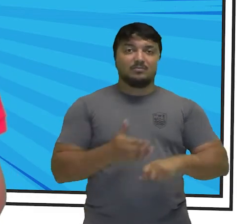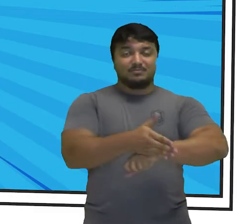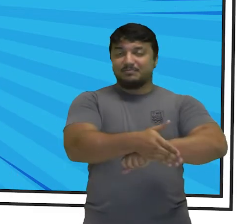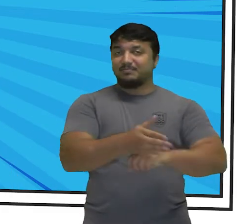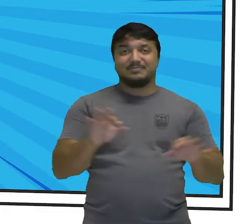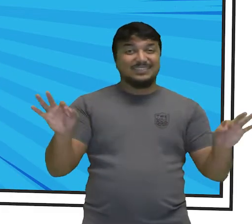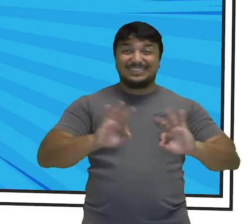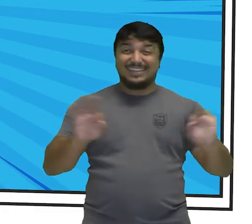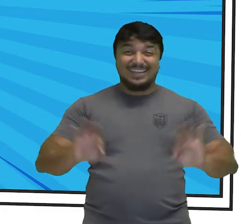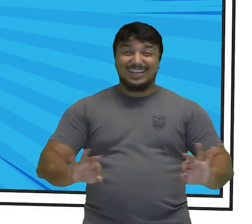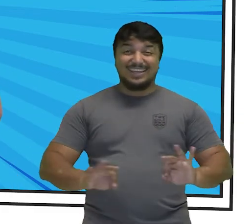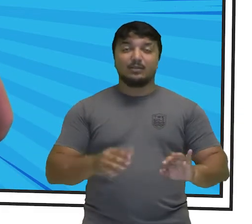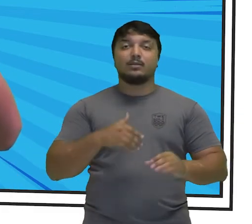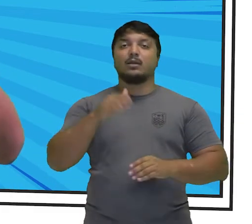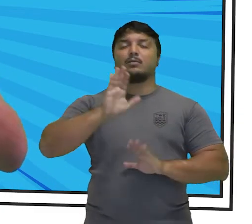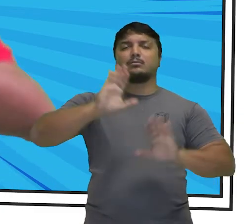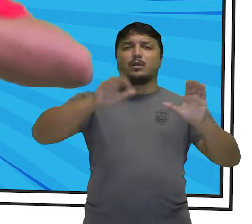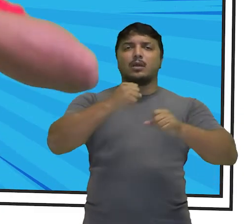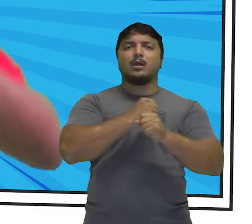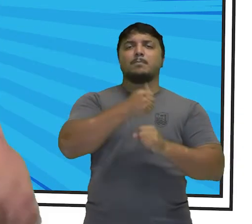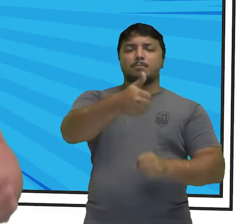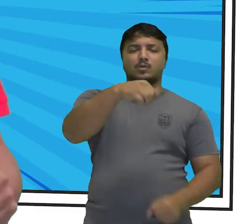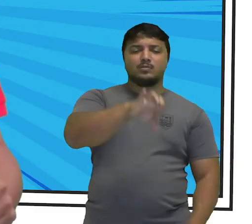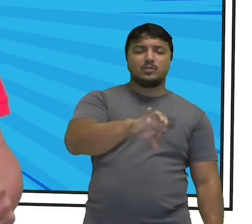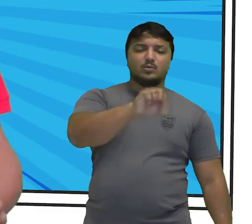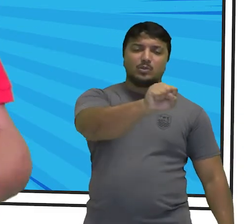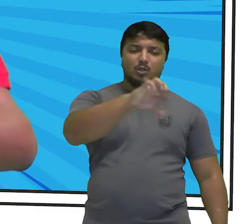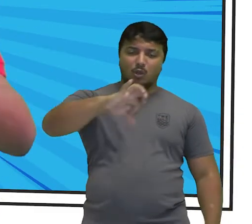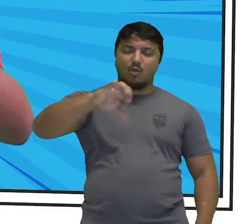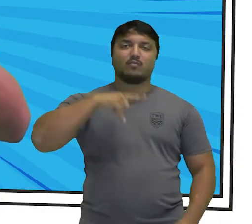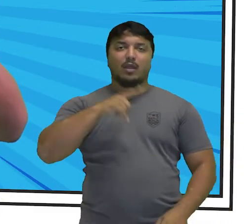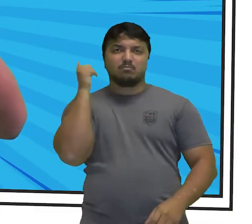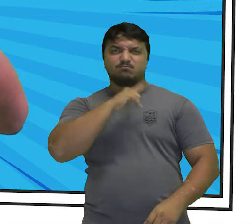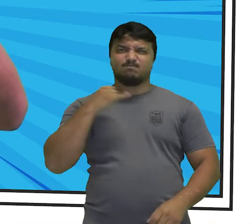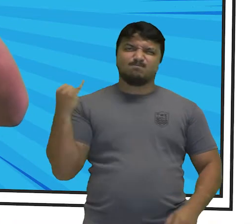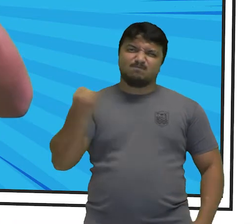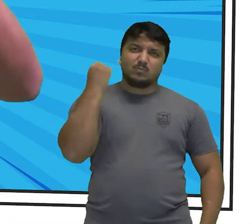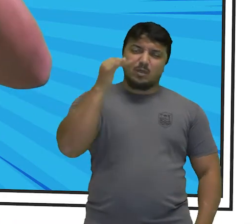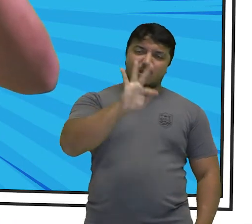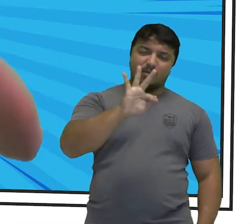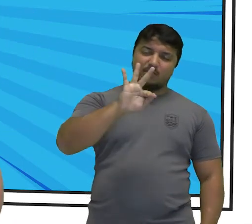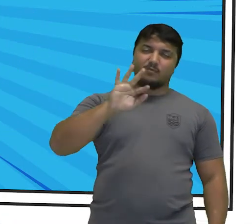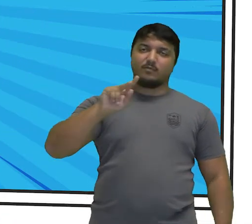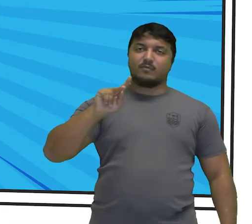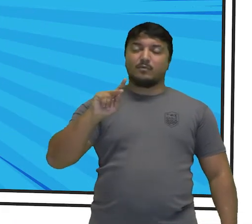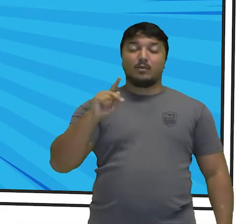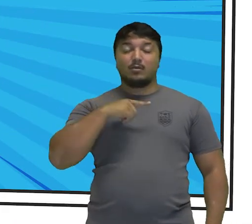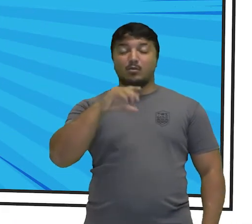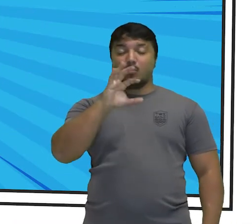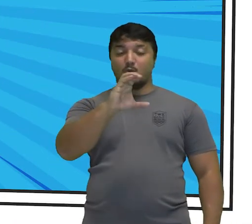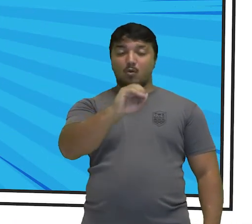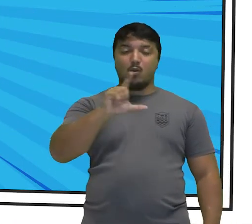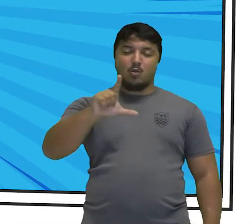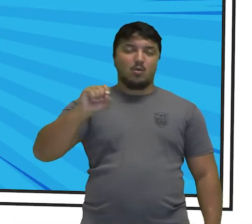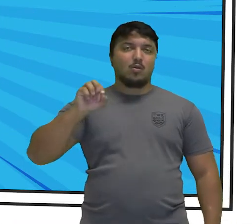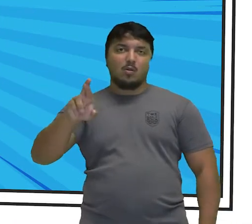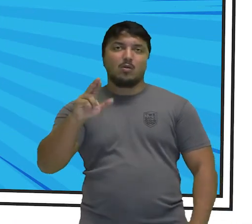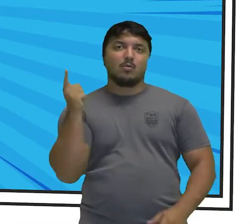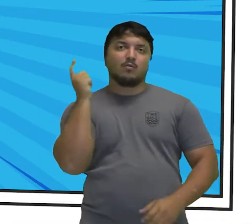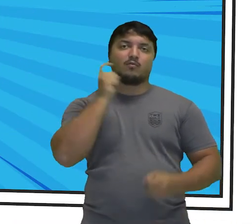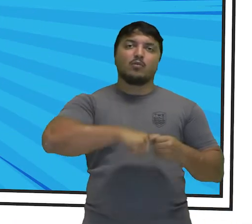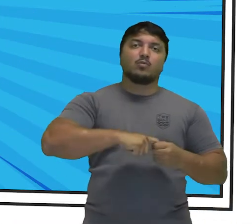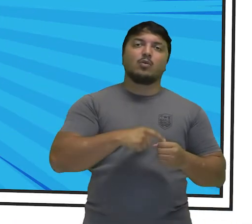República. A eleição em 1989 foi um marco. A eleição de Fernando Collor de Mello foi um marco, porque voltou